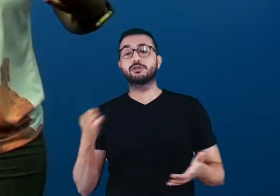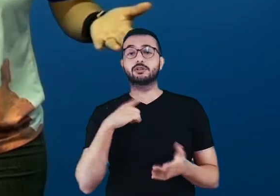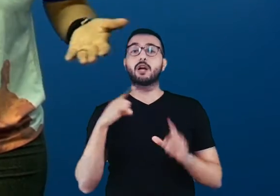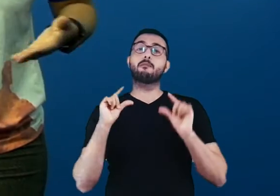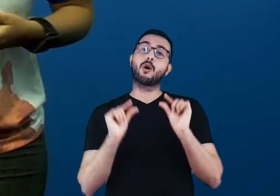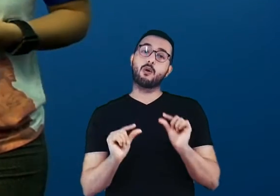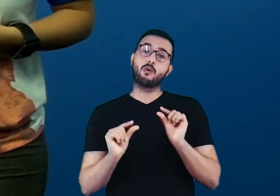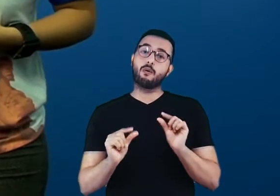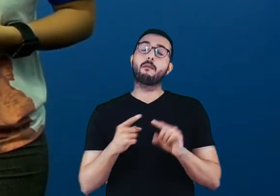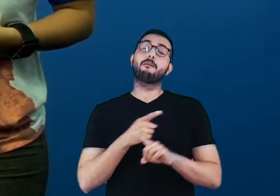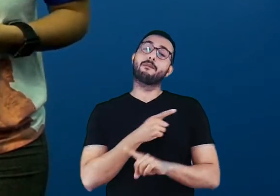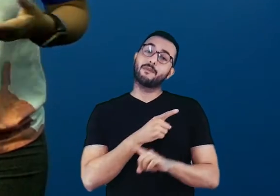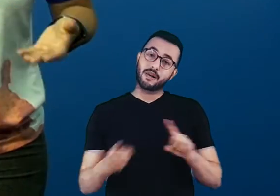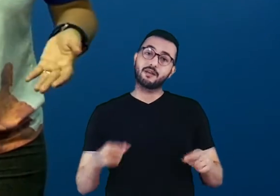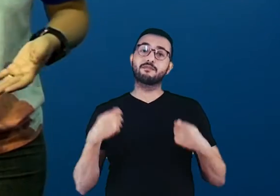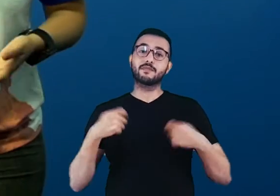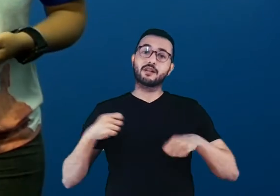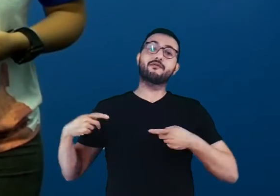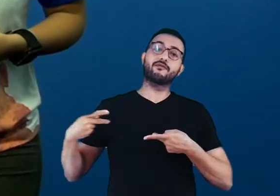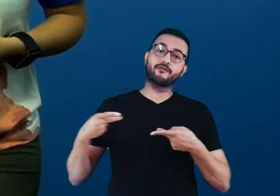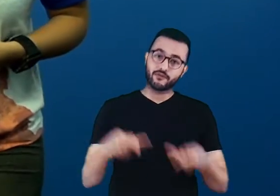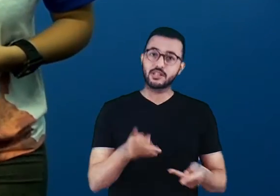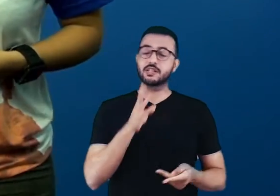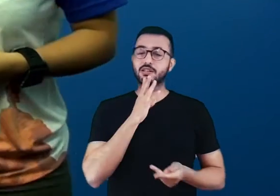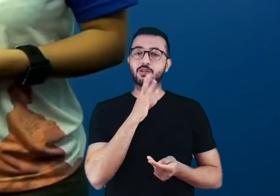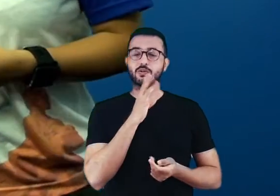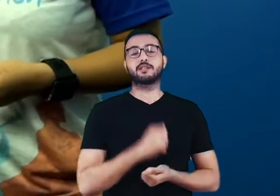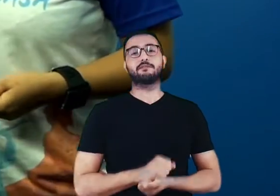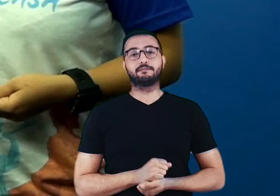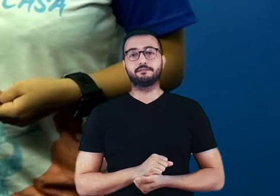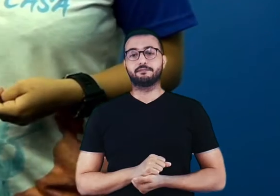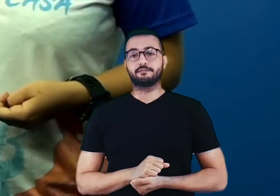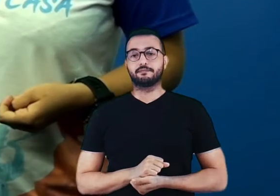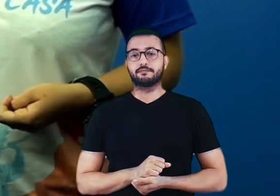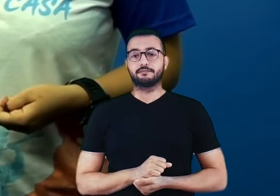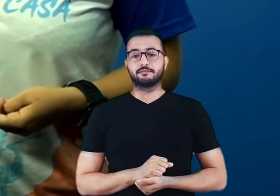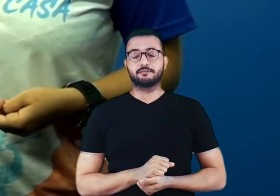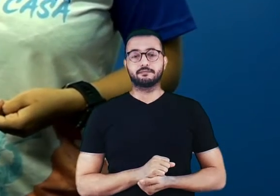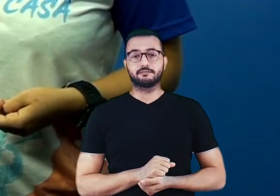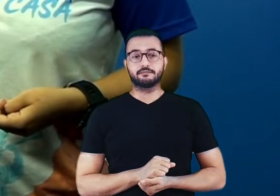mas vale a pena fazer essa visita e conhecer, tá certo?